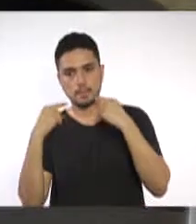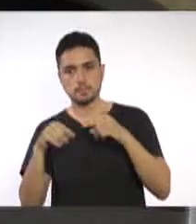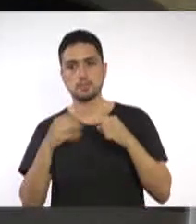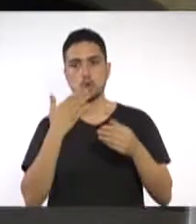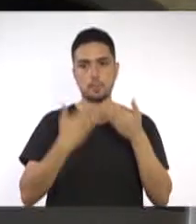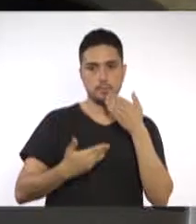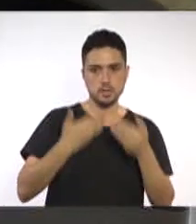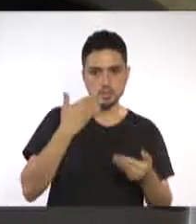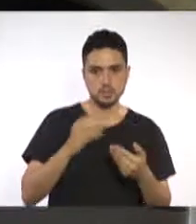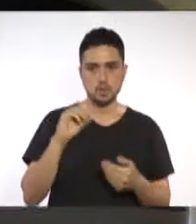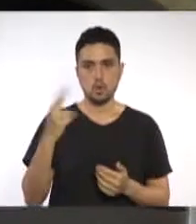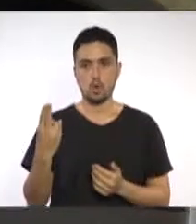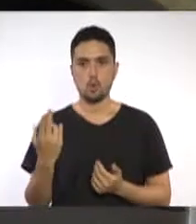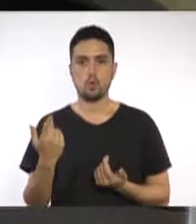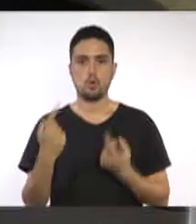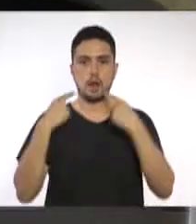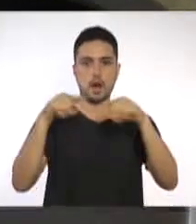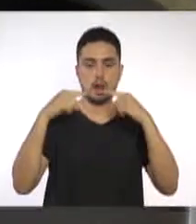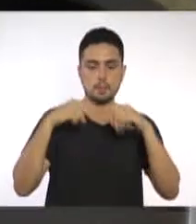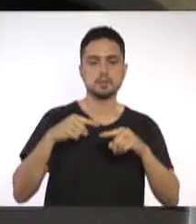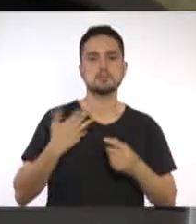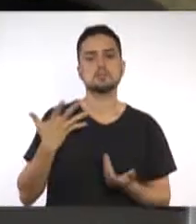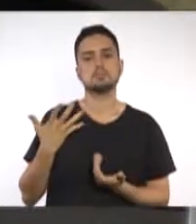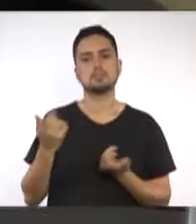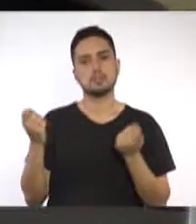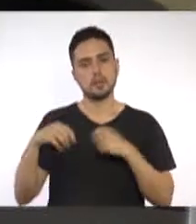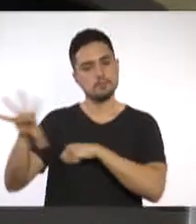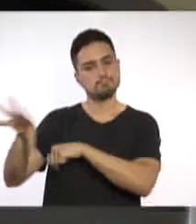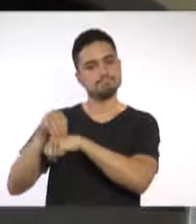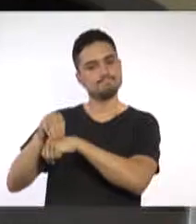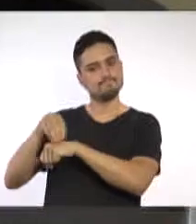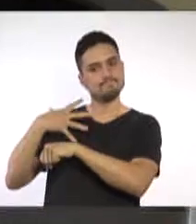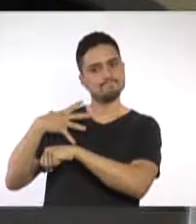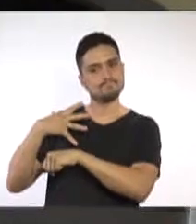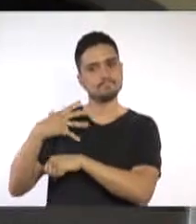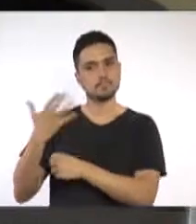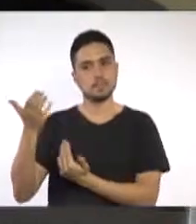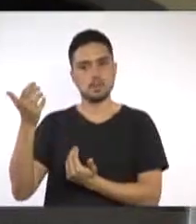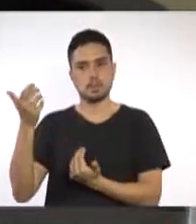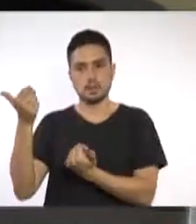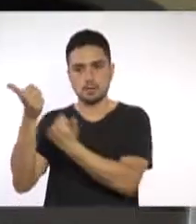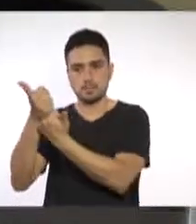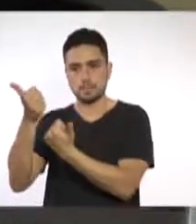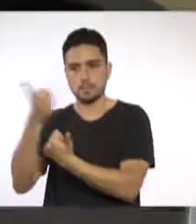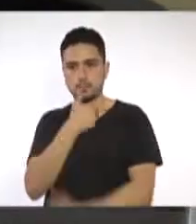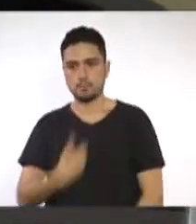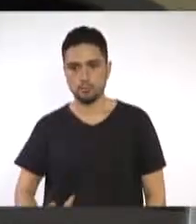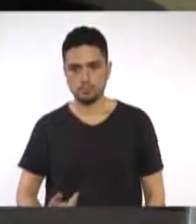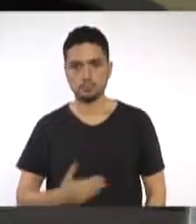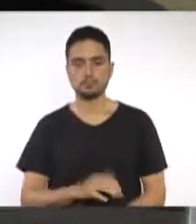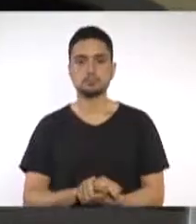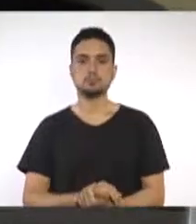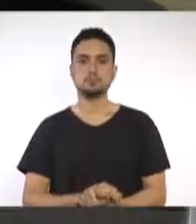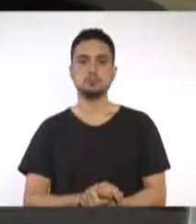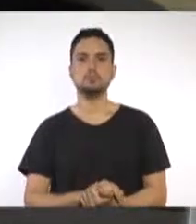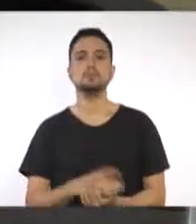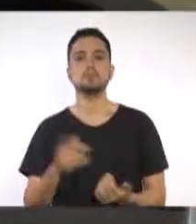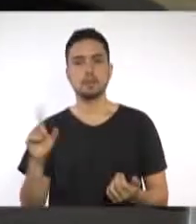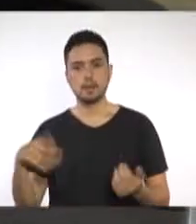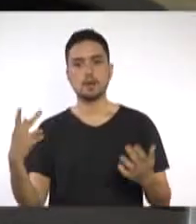representações ou queixas contra atos ou omissões de autoridades ou entidades públicas. Como se deu o recebimento